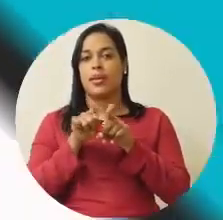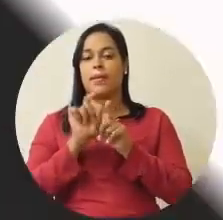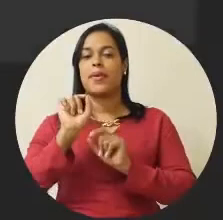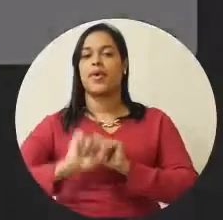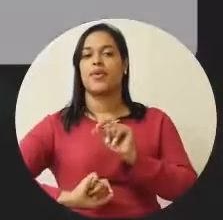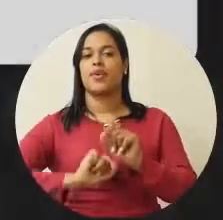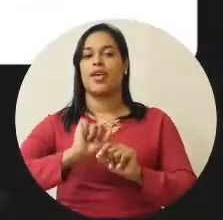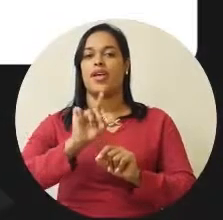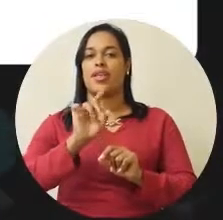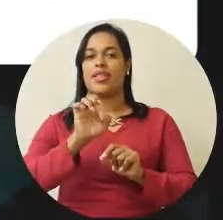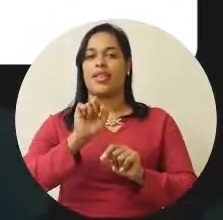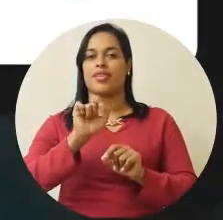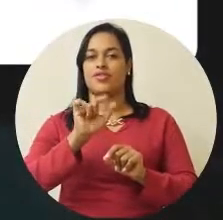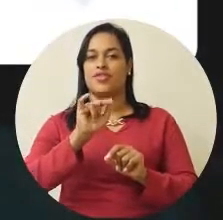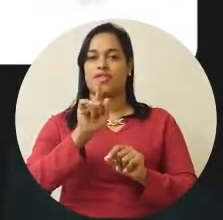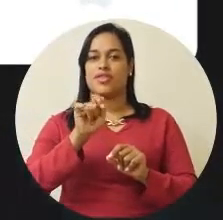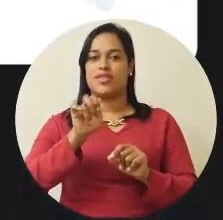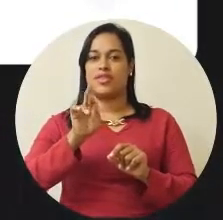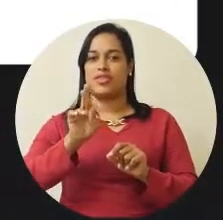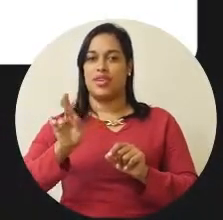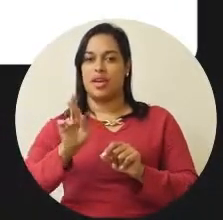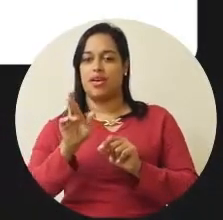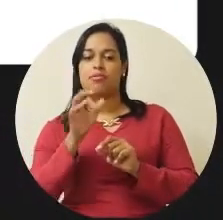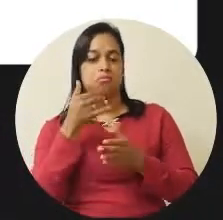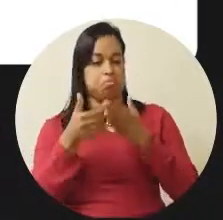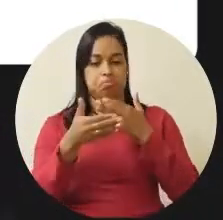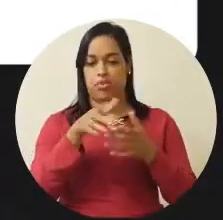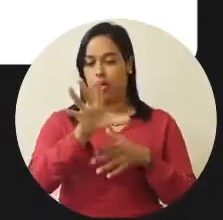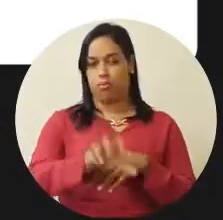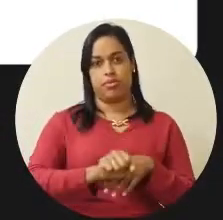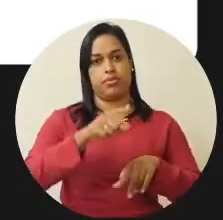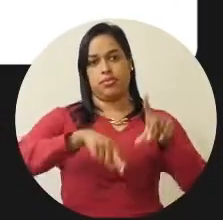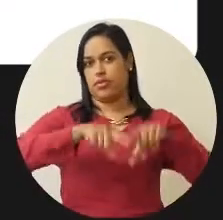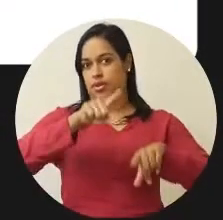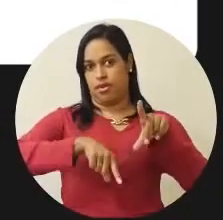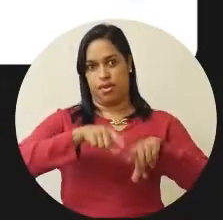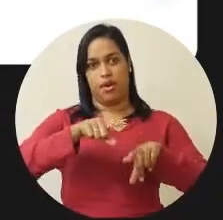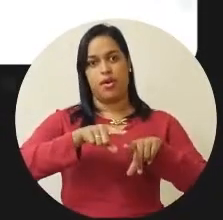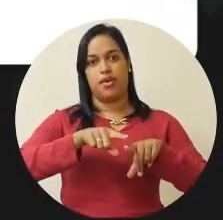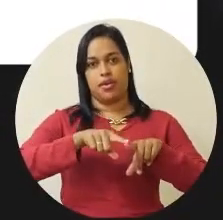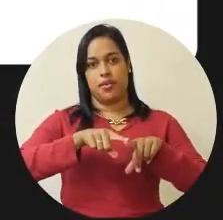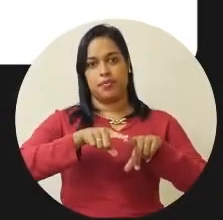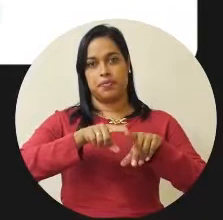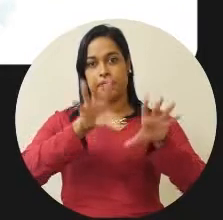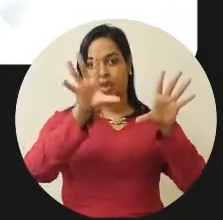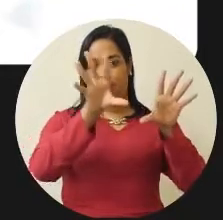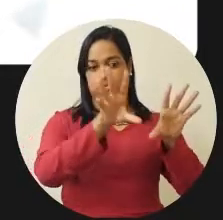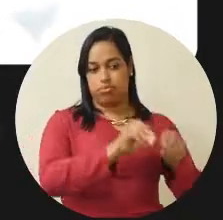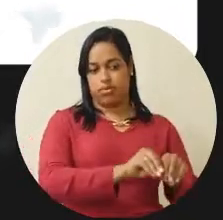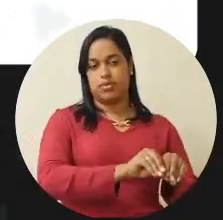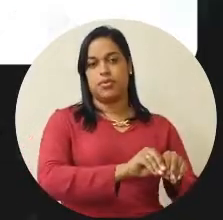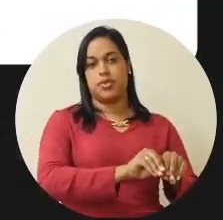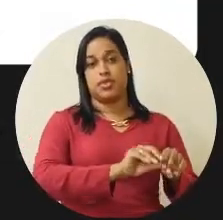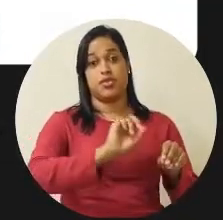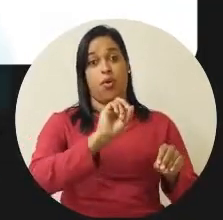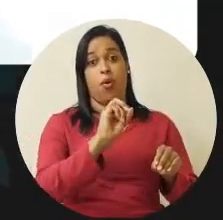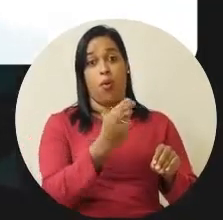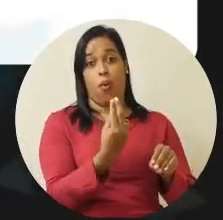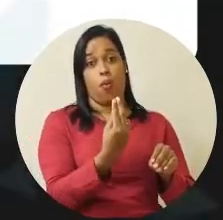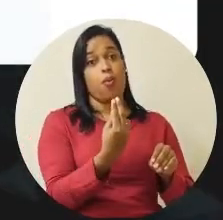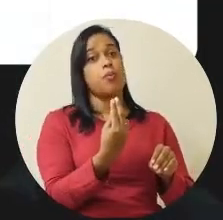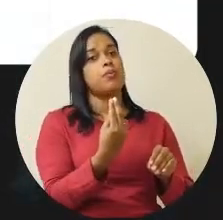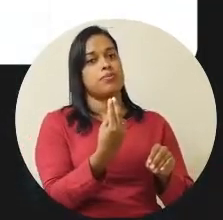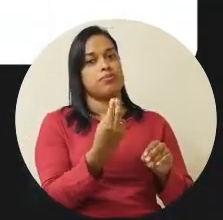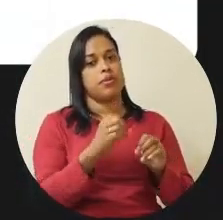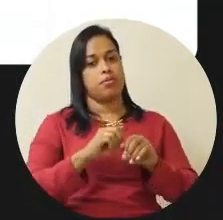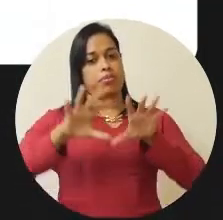de deslizar, ele vai pegar a altura de um elemento e ele vai desaparecer com ele ou ele vai fazer com